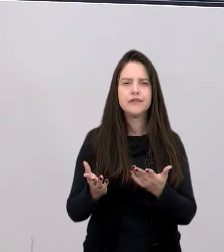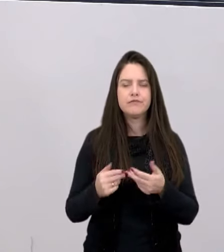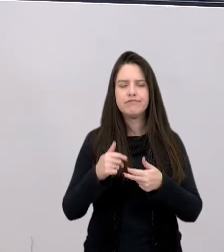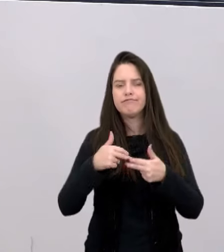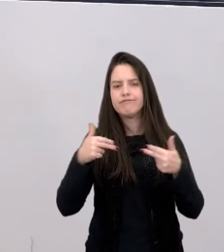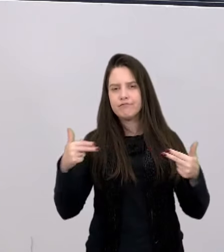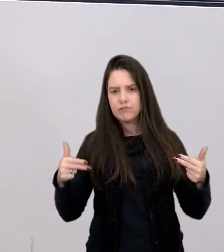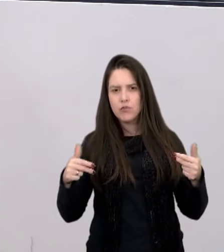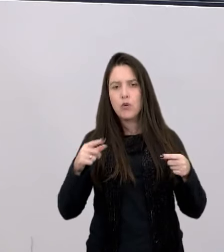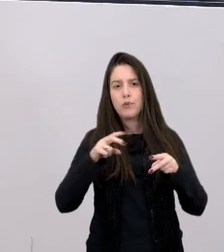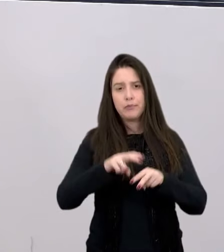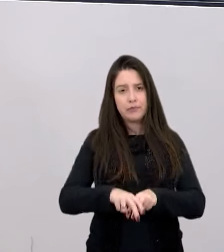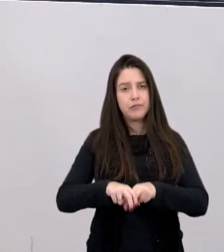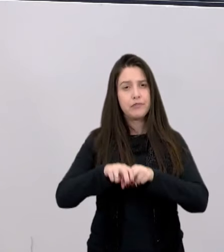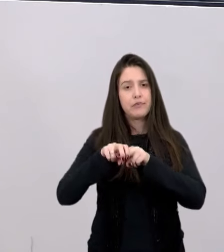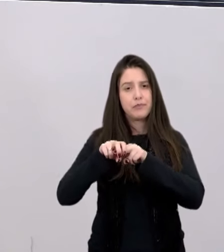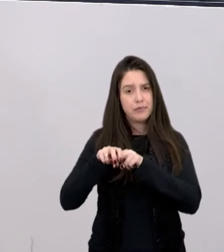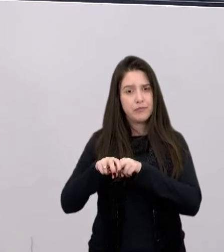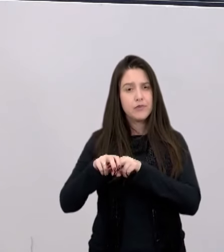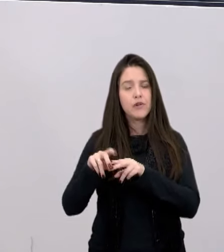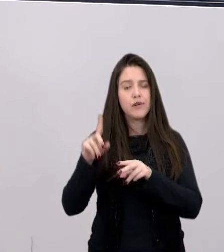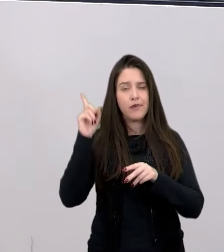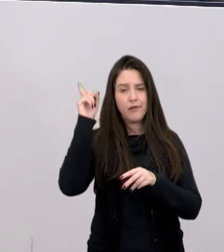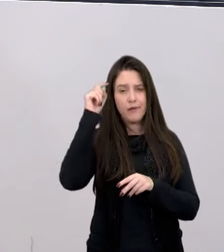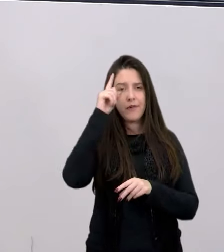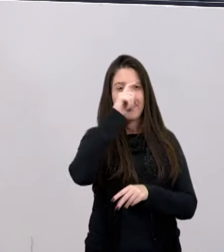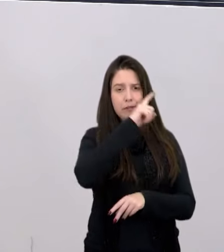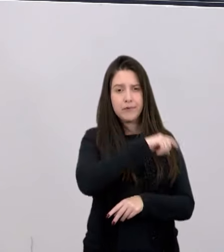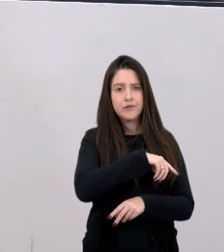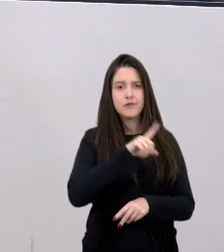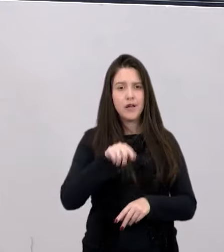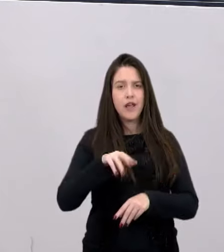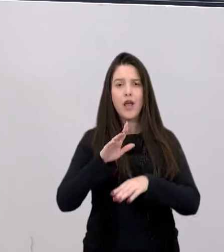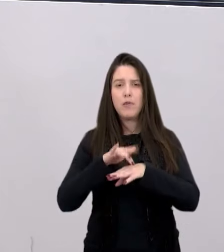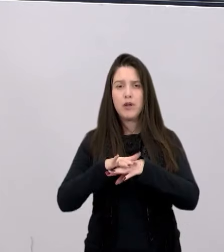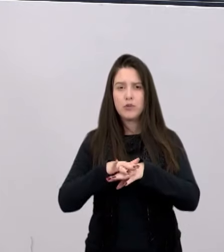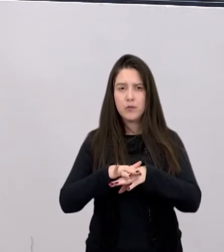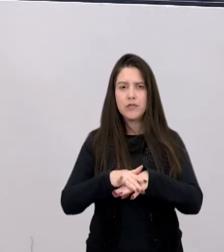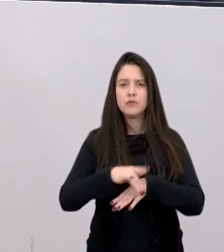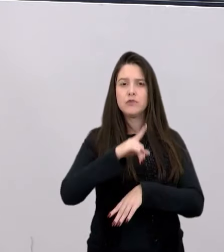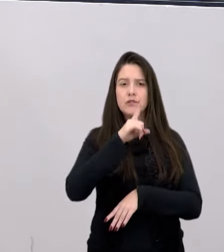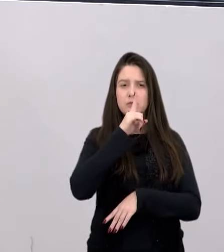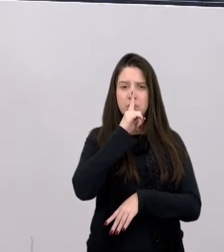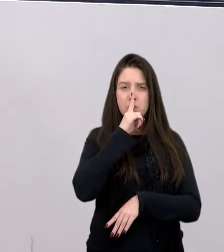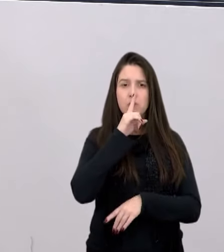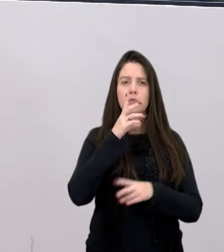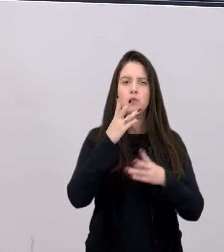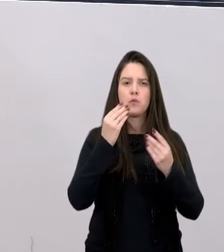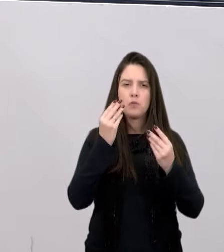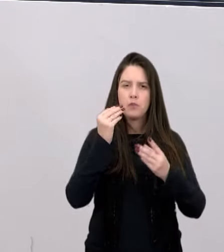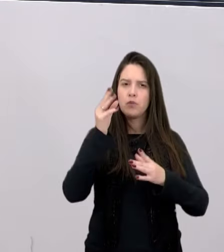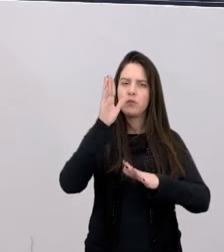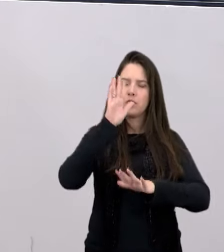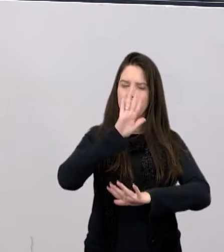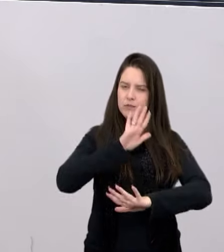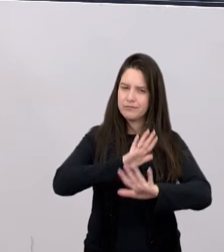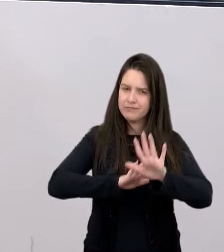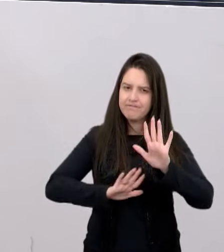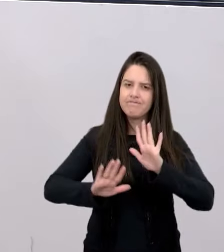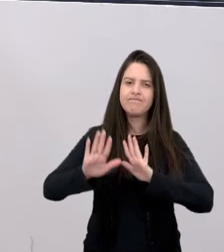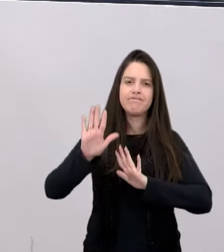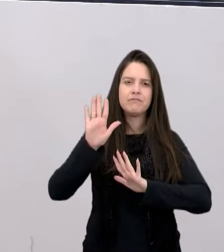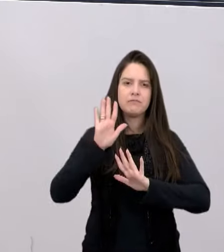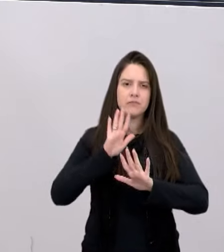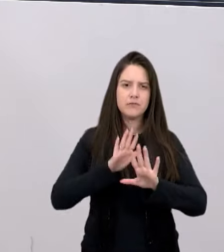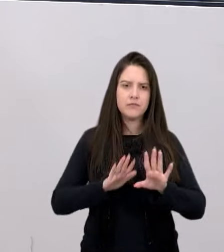né, por causa, então, dessas complicações. Então, é uma doença silenciosa, a gente precisa tomar muito cuidado com isso, né,